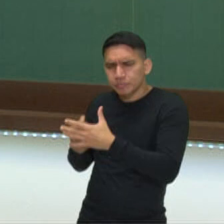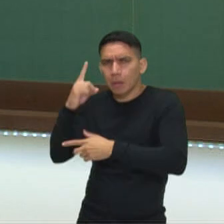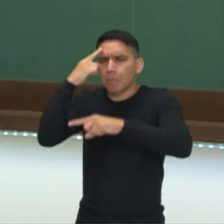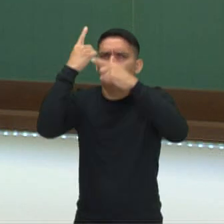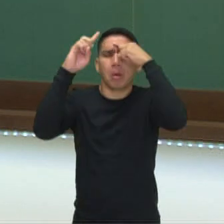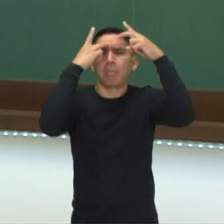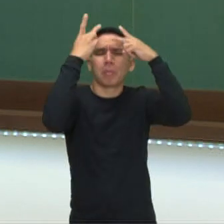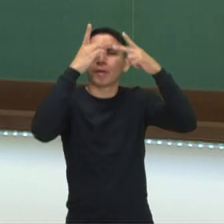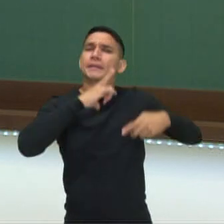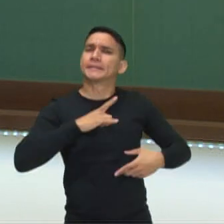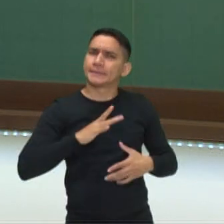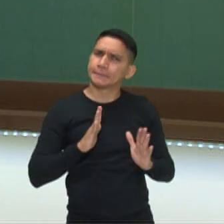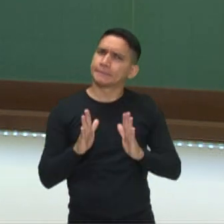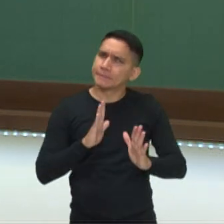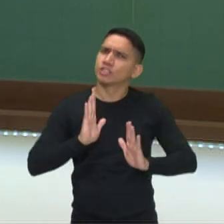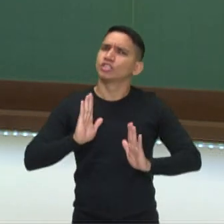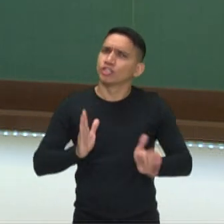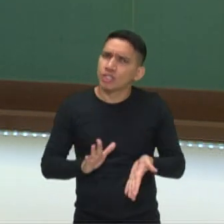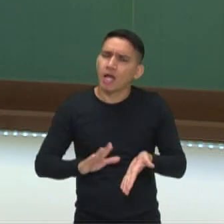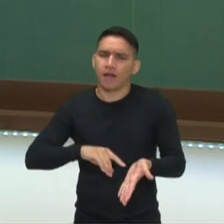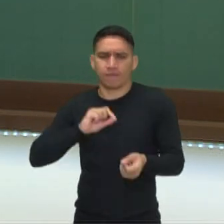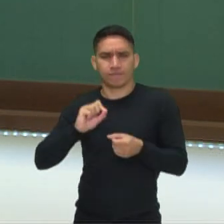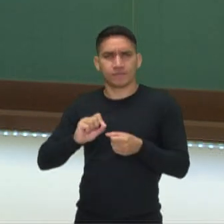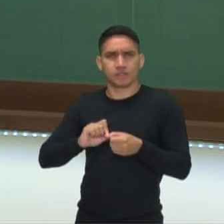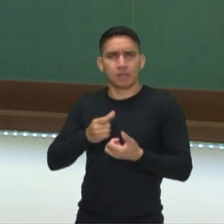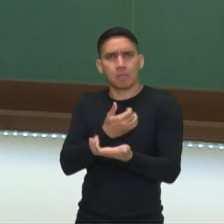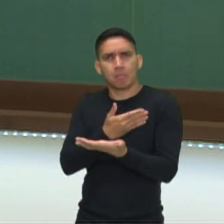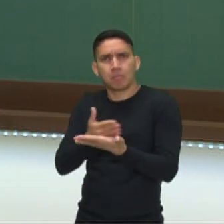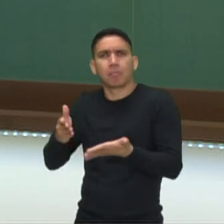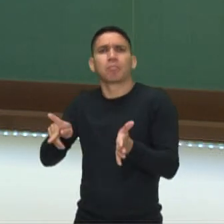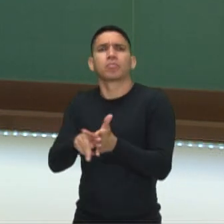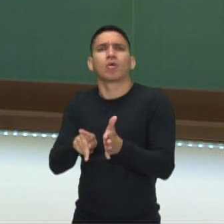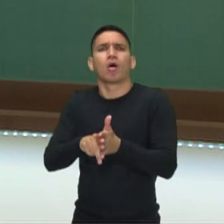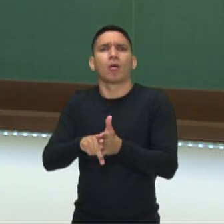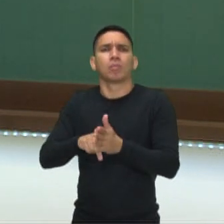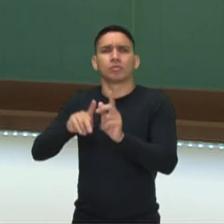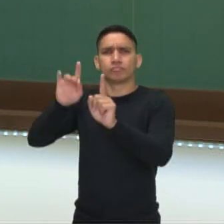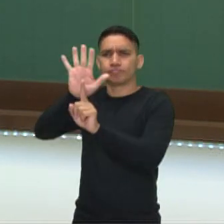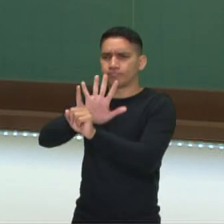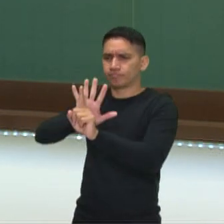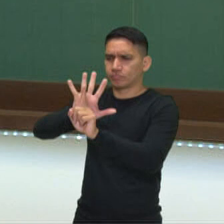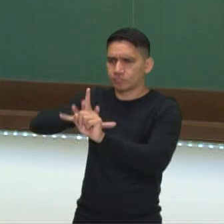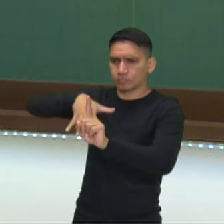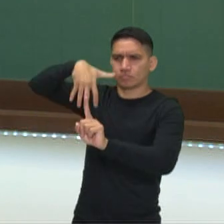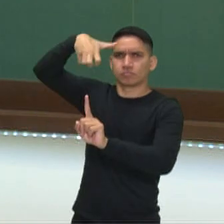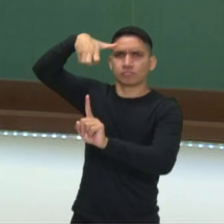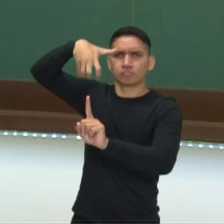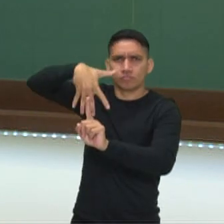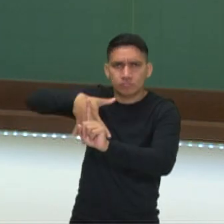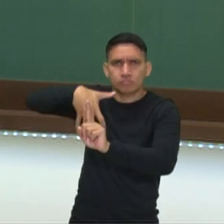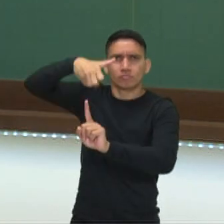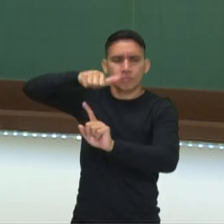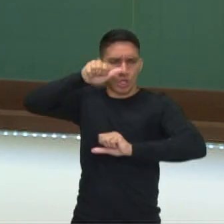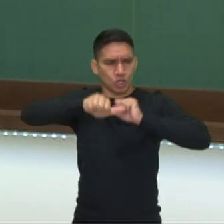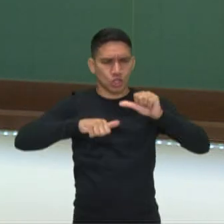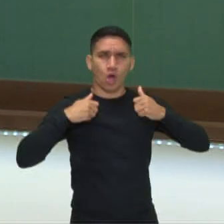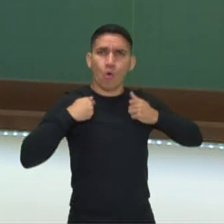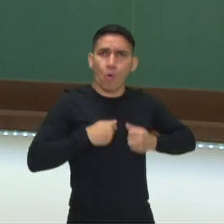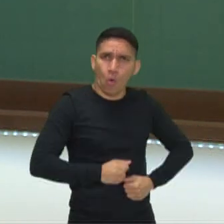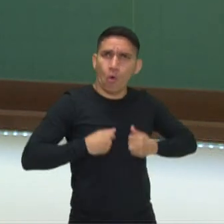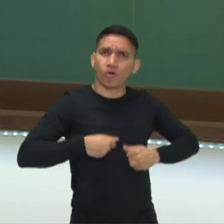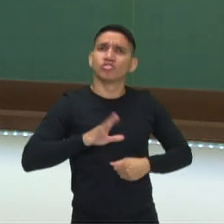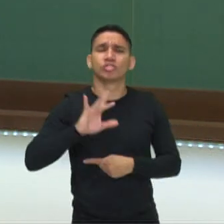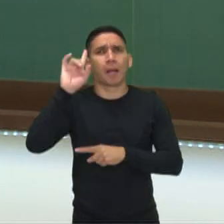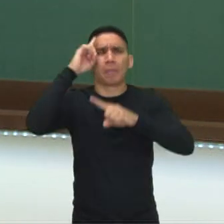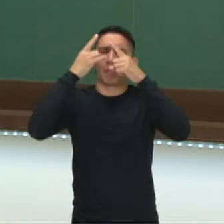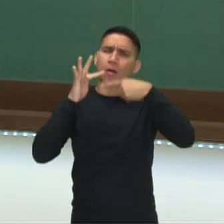grande criatividade, fazendo que já existisse aquela movimentação de palco, ou seja, já colocava cenário, já tirava cenário, fazia troca de figurino, eles já eram muito avançados